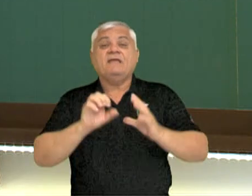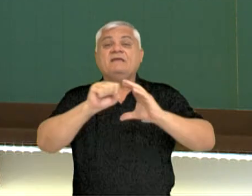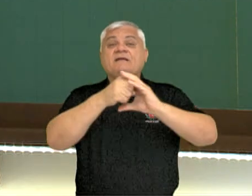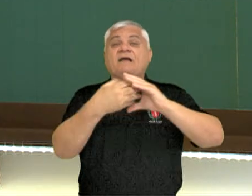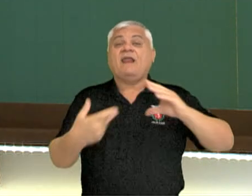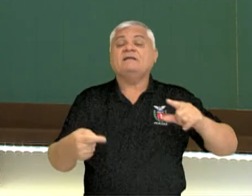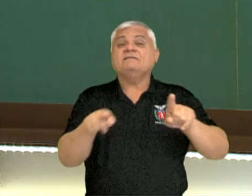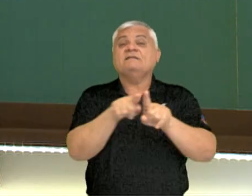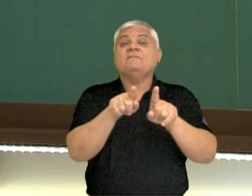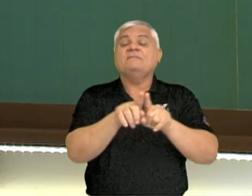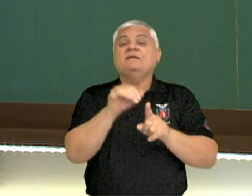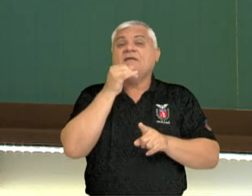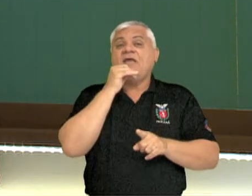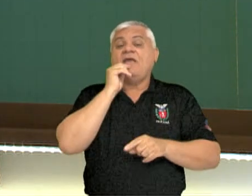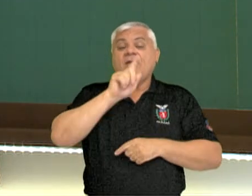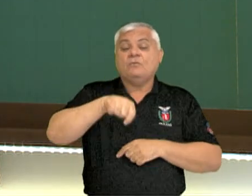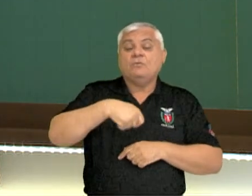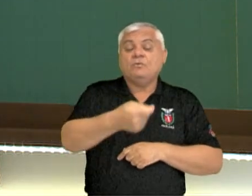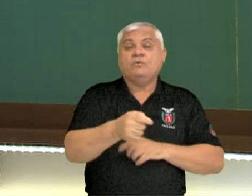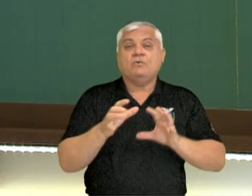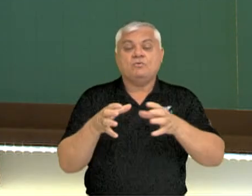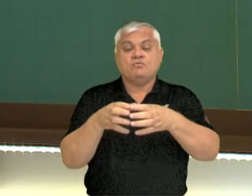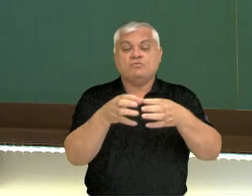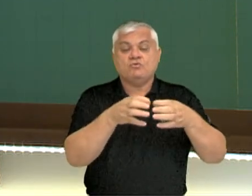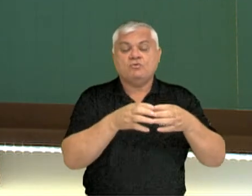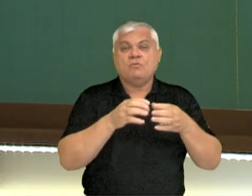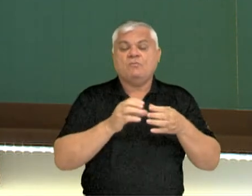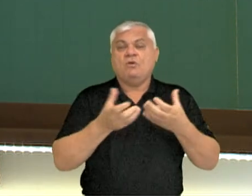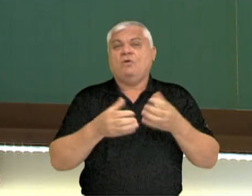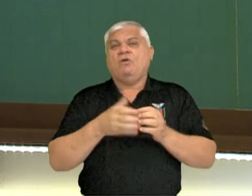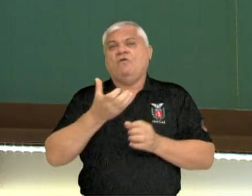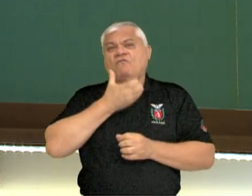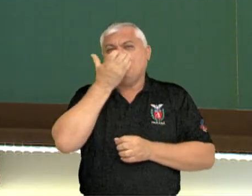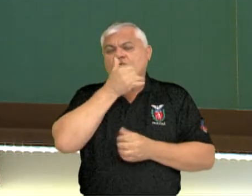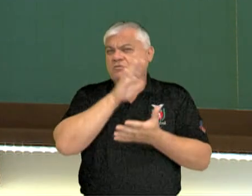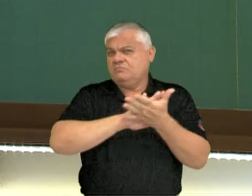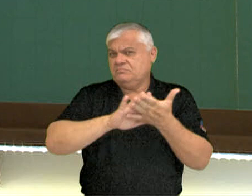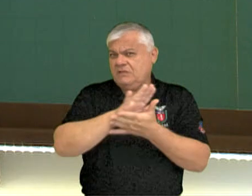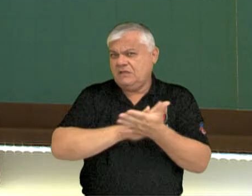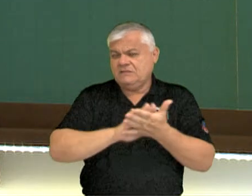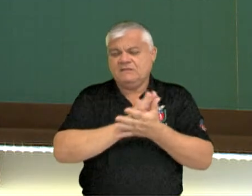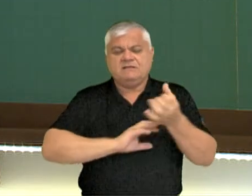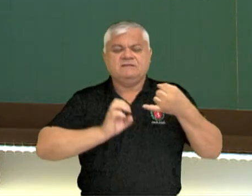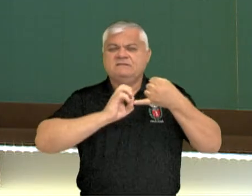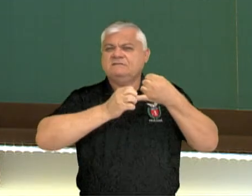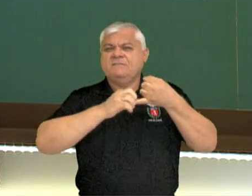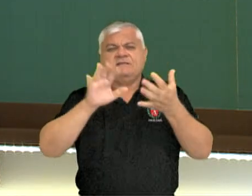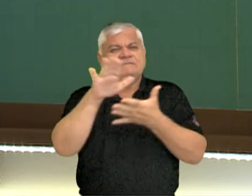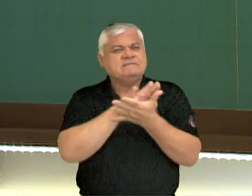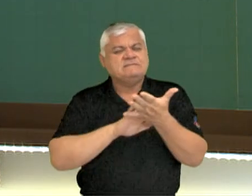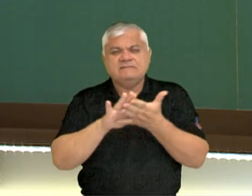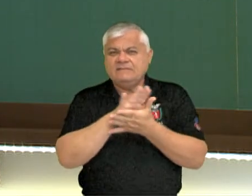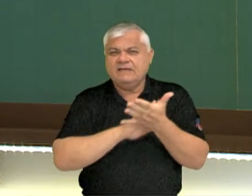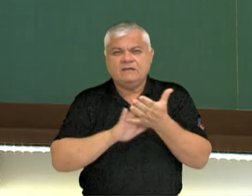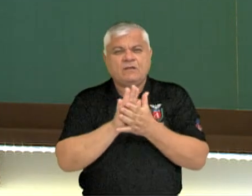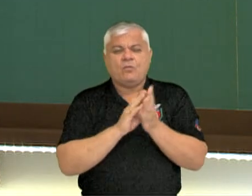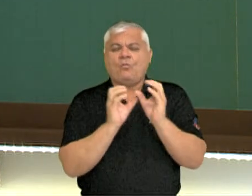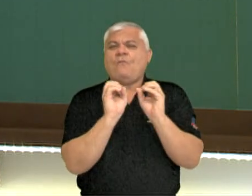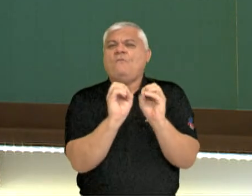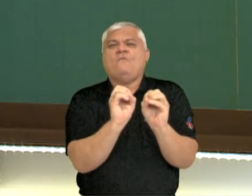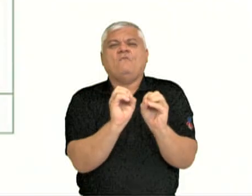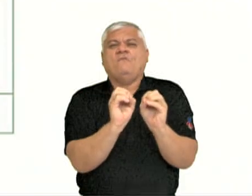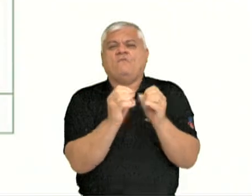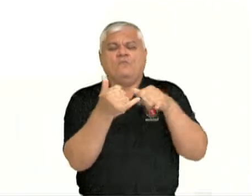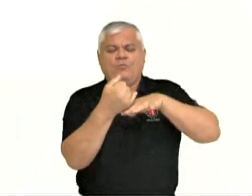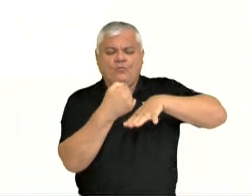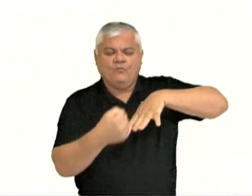característica, eles são plantas que têm ausência de fruto, ausência de semente e também ausência de vasos